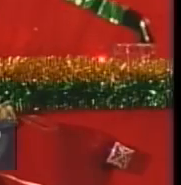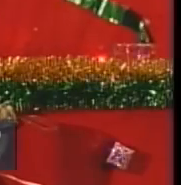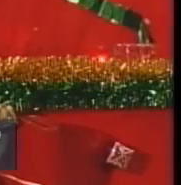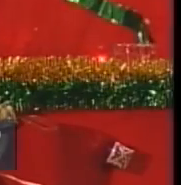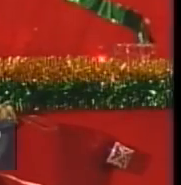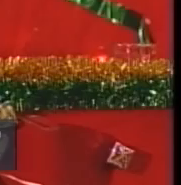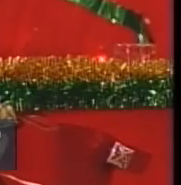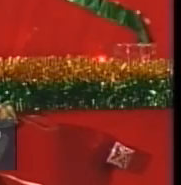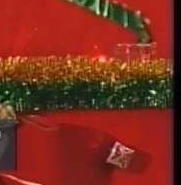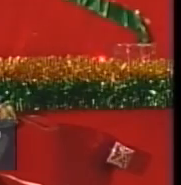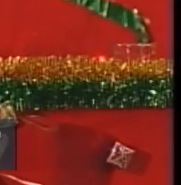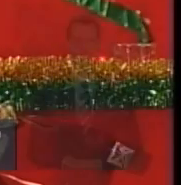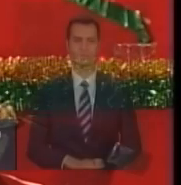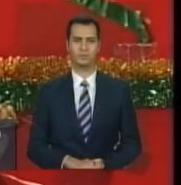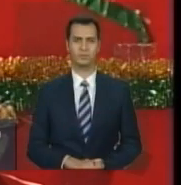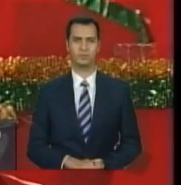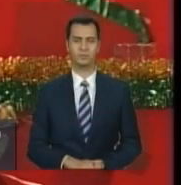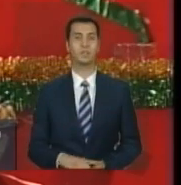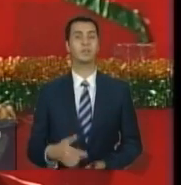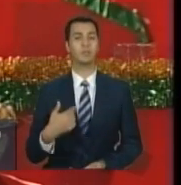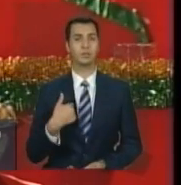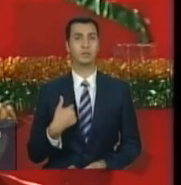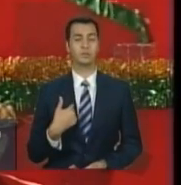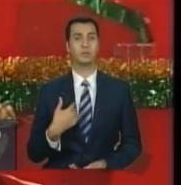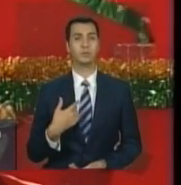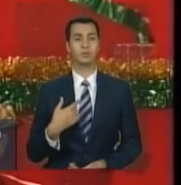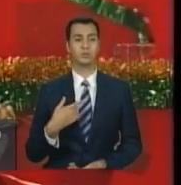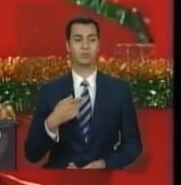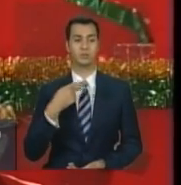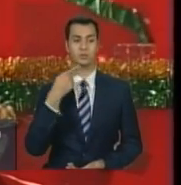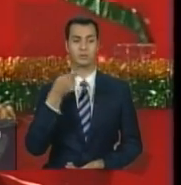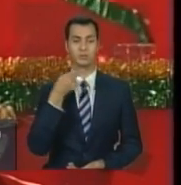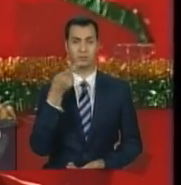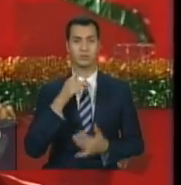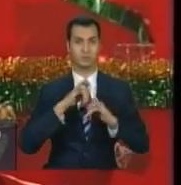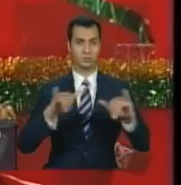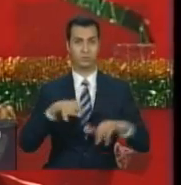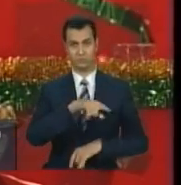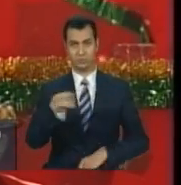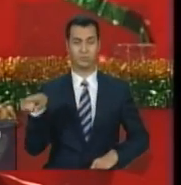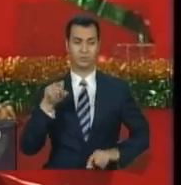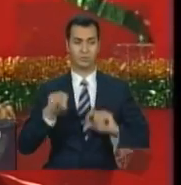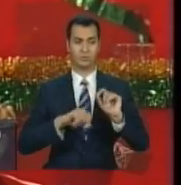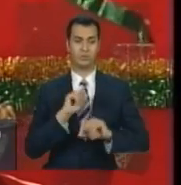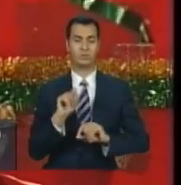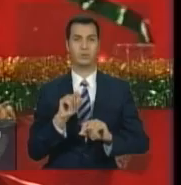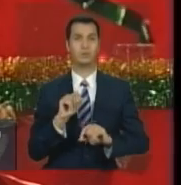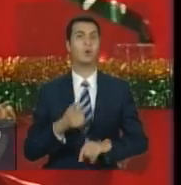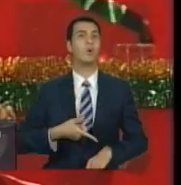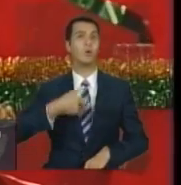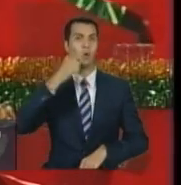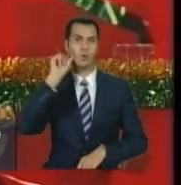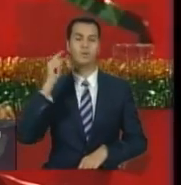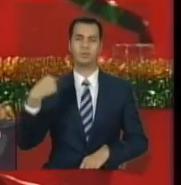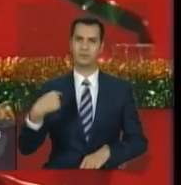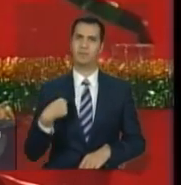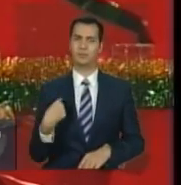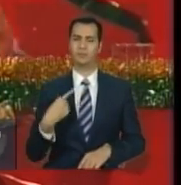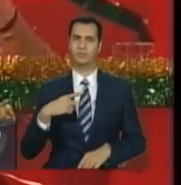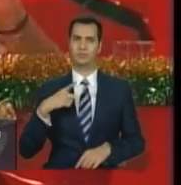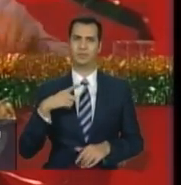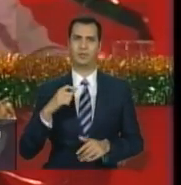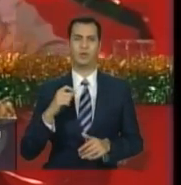eu tive de fazer duas grandes intervenções ontem, antes de ontem, a minha voz está meio fraquejando,